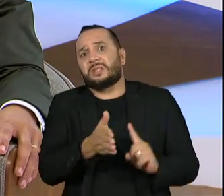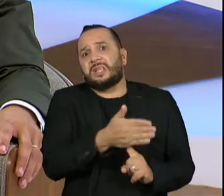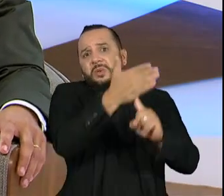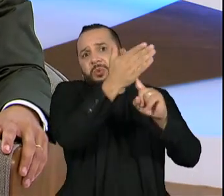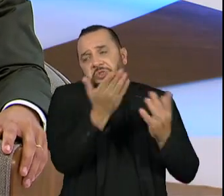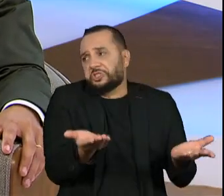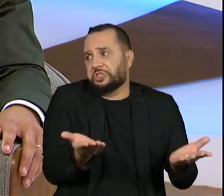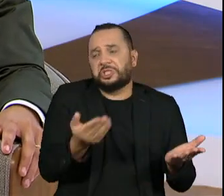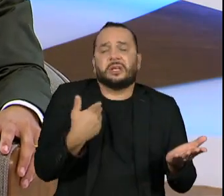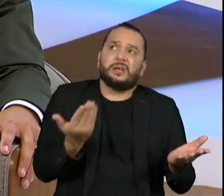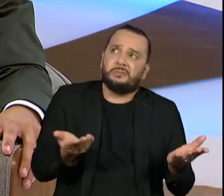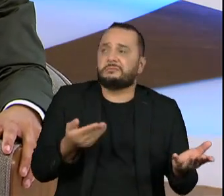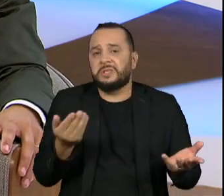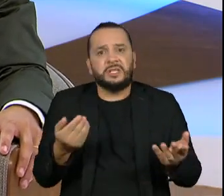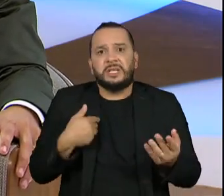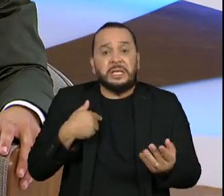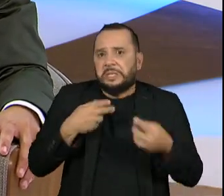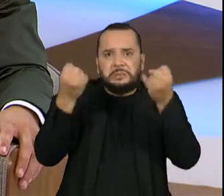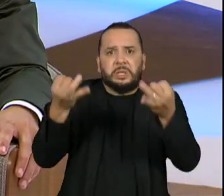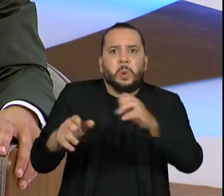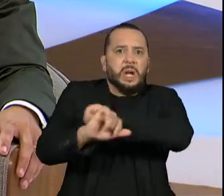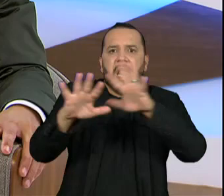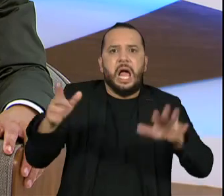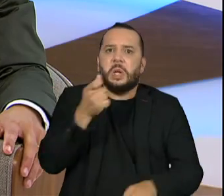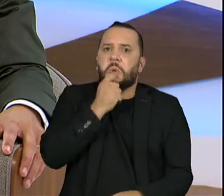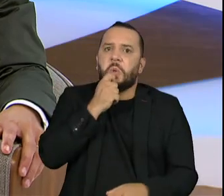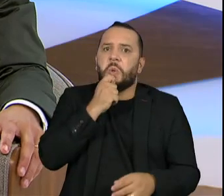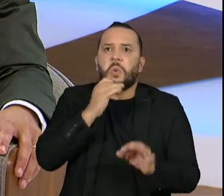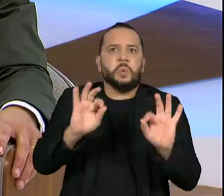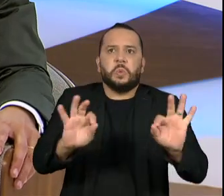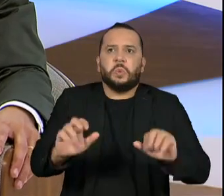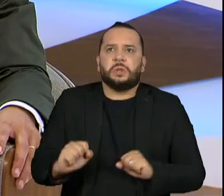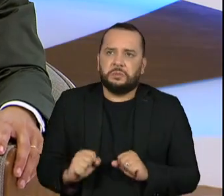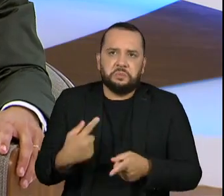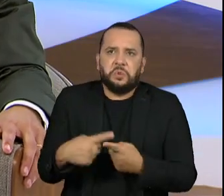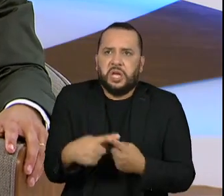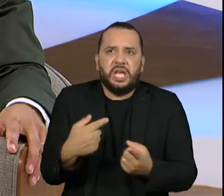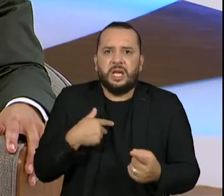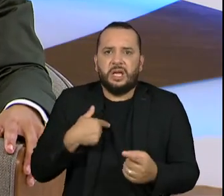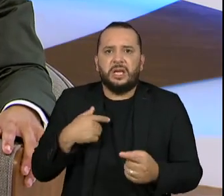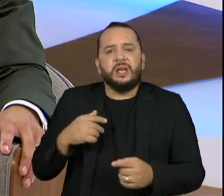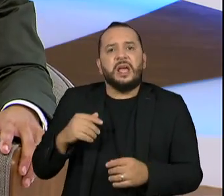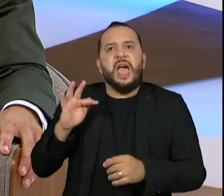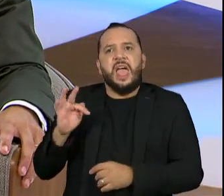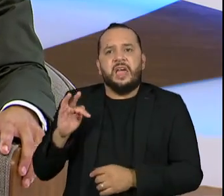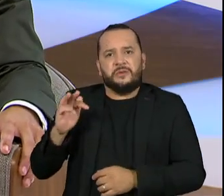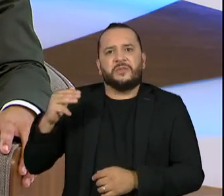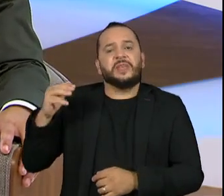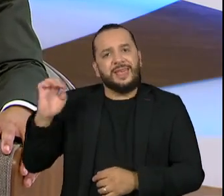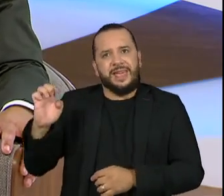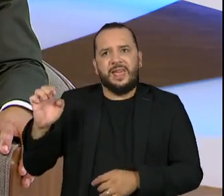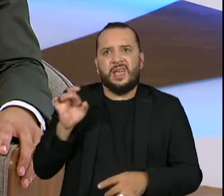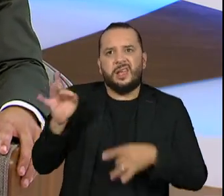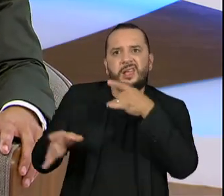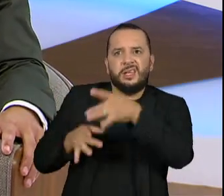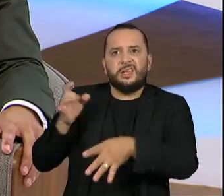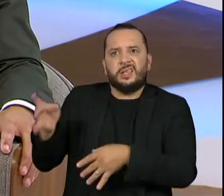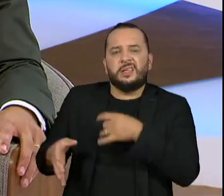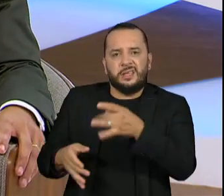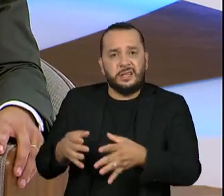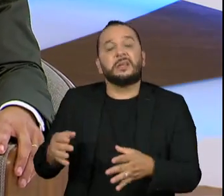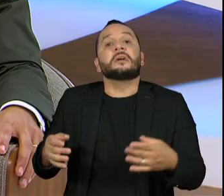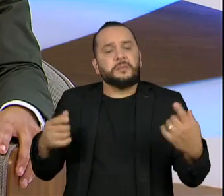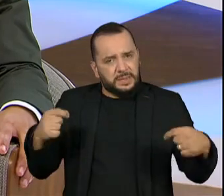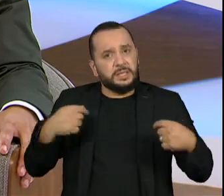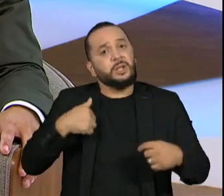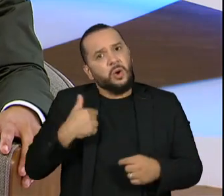para a empresa não ficou muito claro para essas montadoras o porque ela saíram mas realmente para forma e a gente